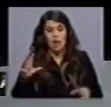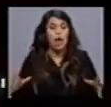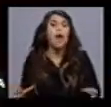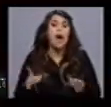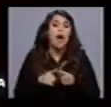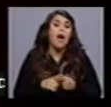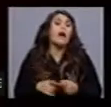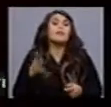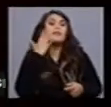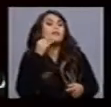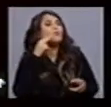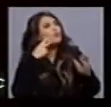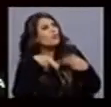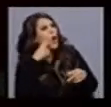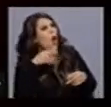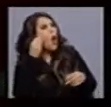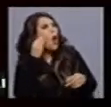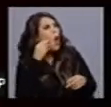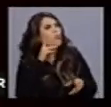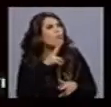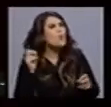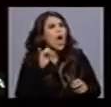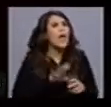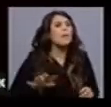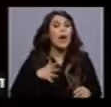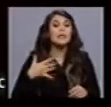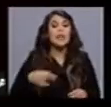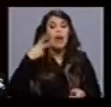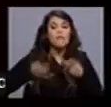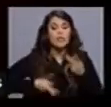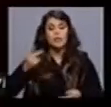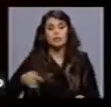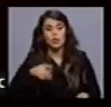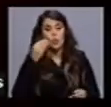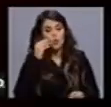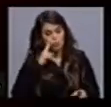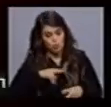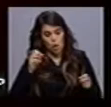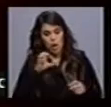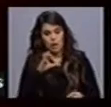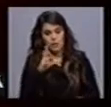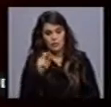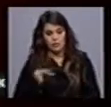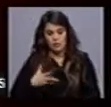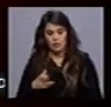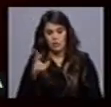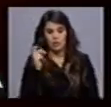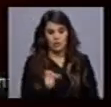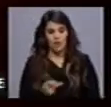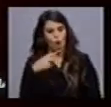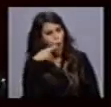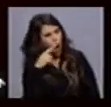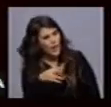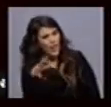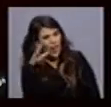vamos tentar descobrir como é que chegámos a esta imagem e depois a interpretação. Como chegámos, já expliquei. O Chandra é um telescópio que olha para as zonas mais quentes do universo